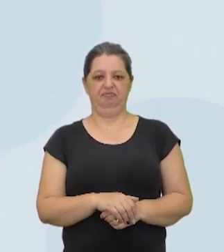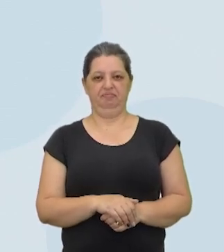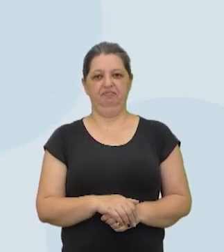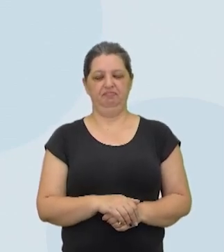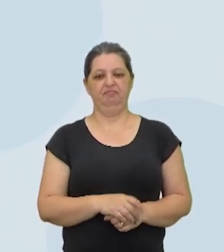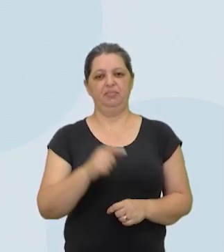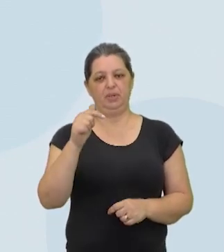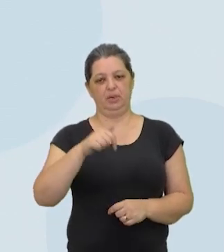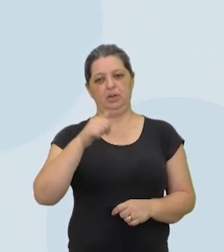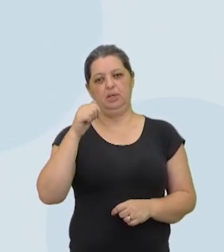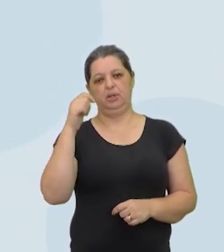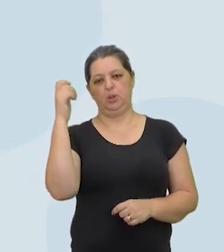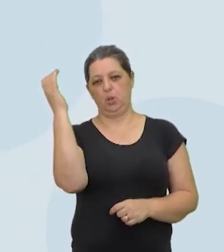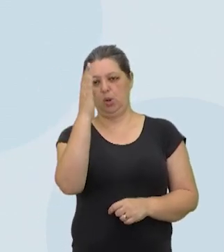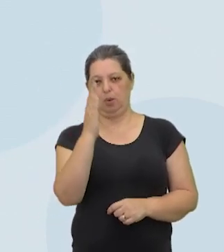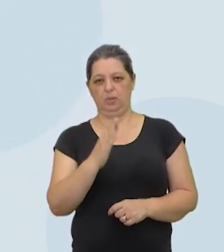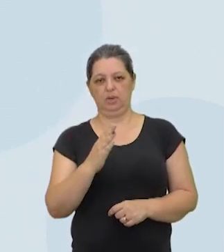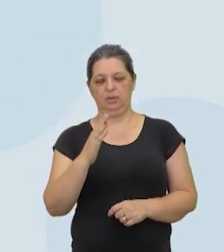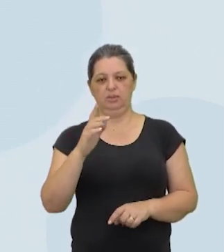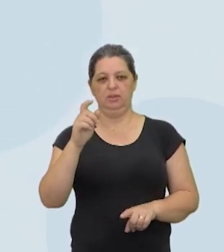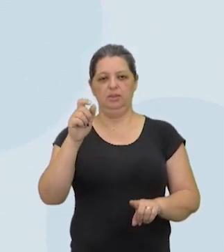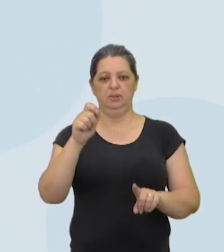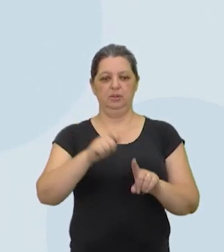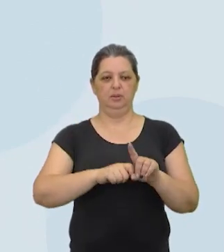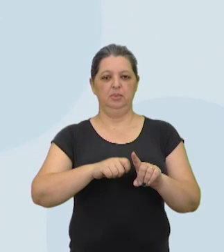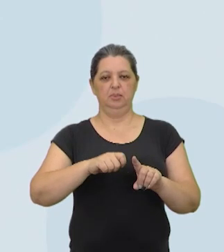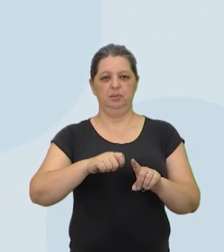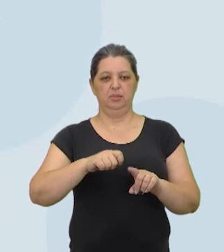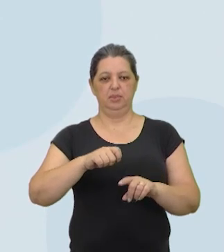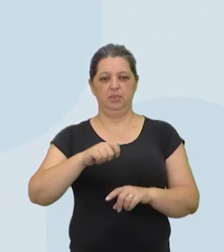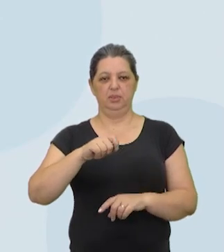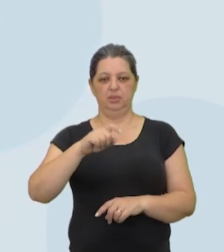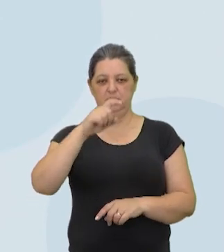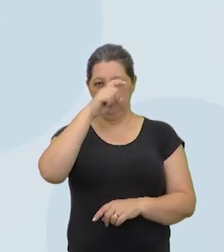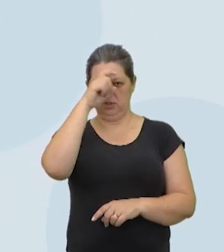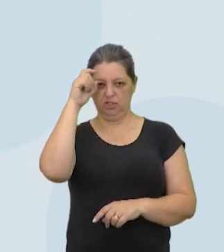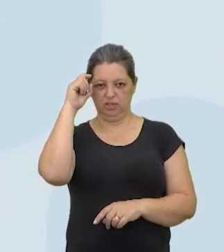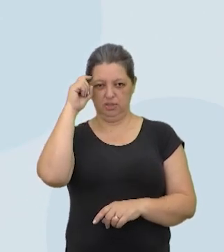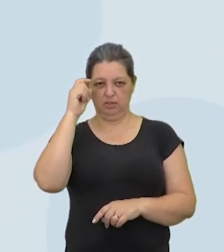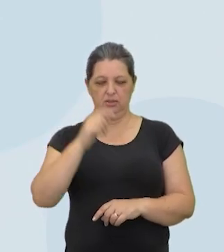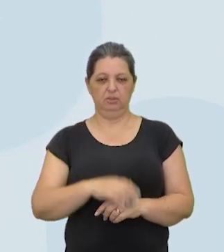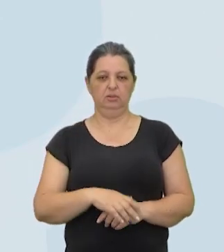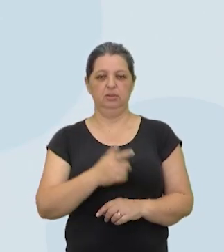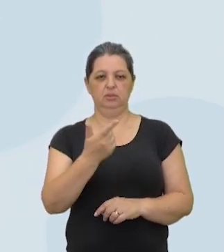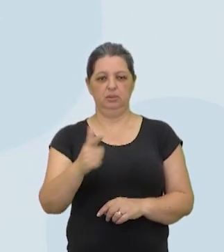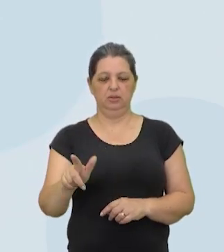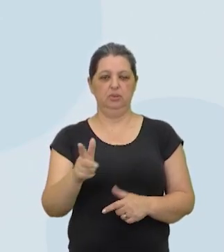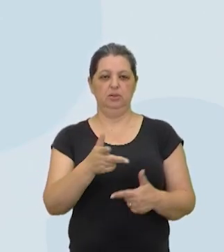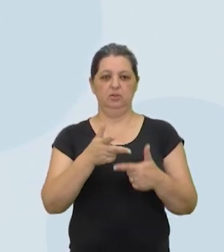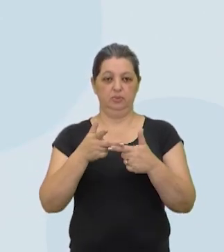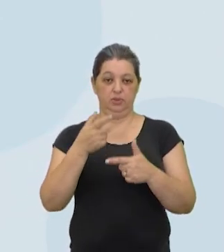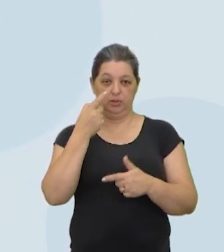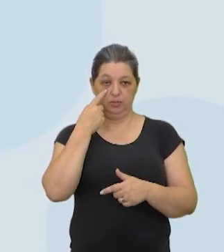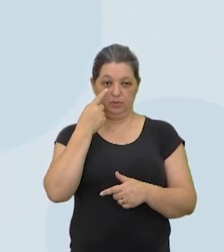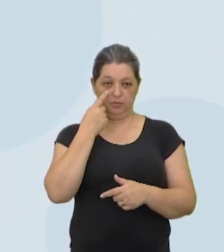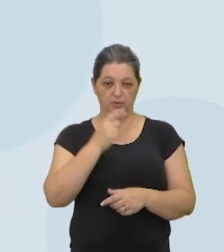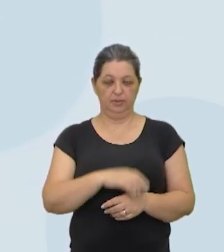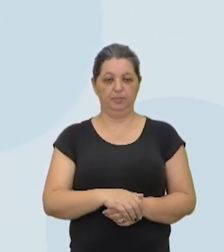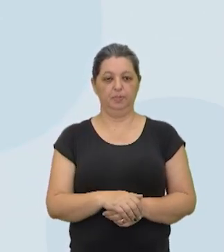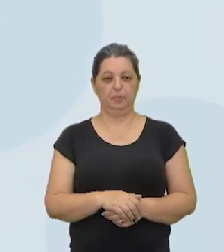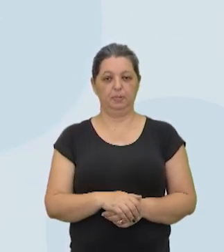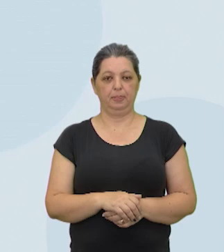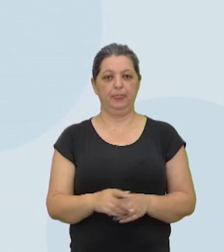aqui no Brasil em janeiro. Muito Sim. efêmera. Então eu trouxe mais um vídeo para a gente ver